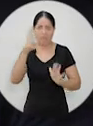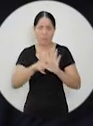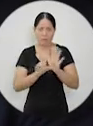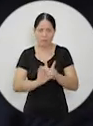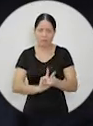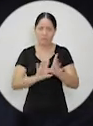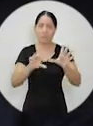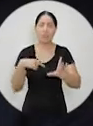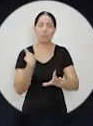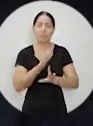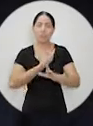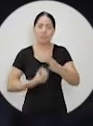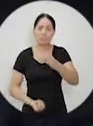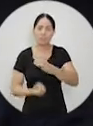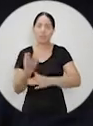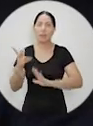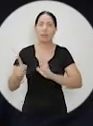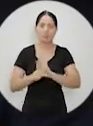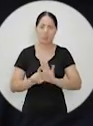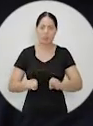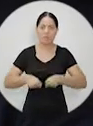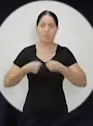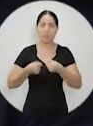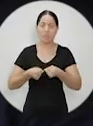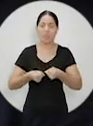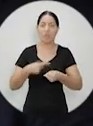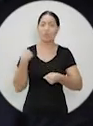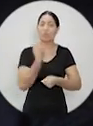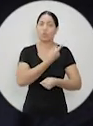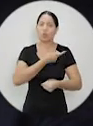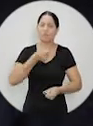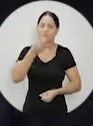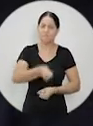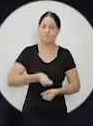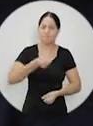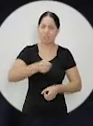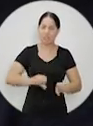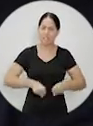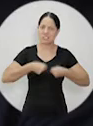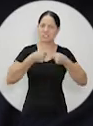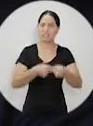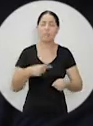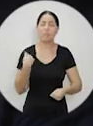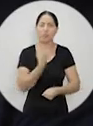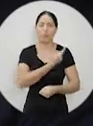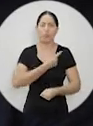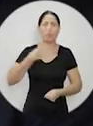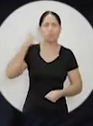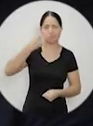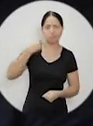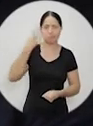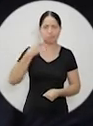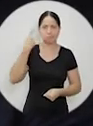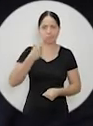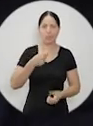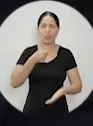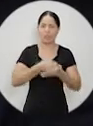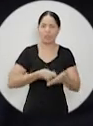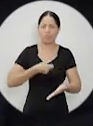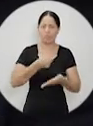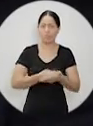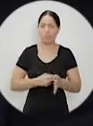no nosso país. Fomos nós que resistimos aos períodos de autoritarismo. Somos nós que, na nossa profissão, professamos